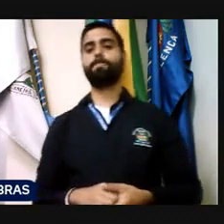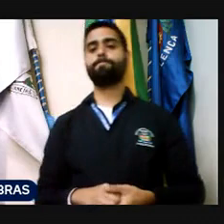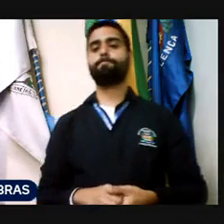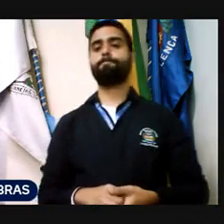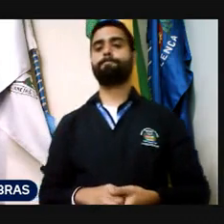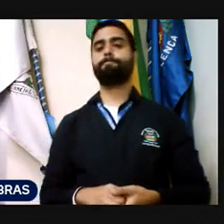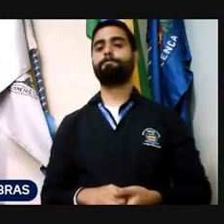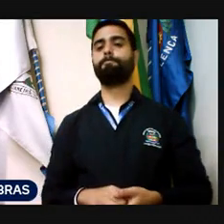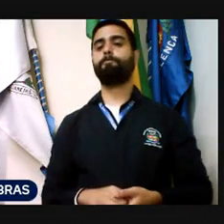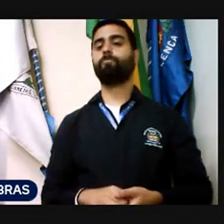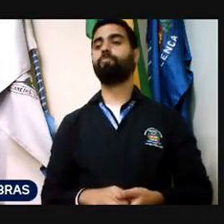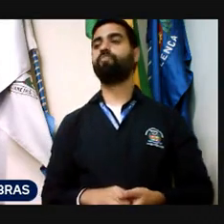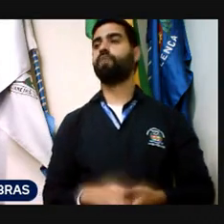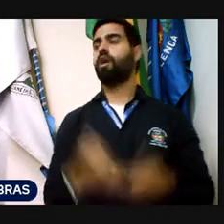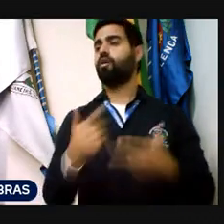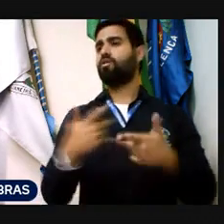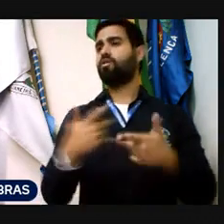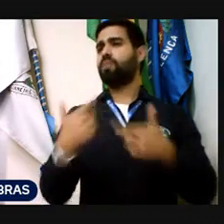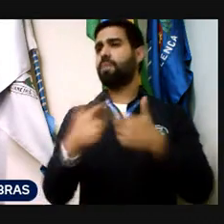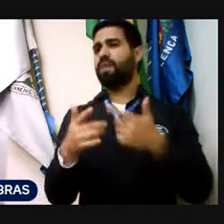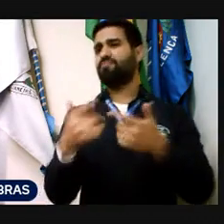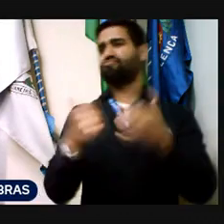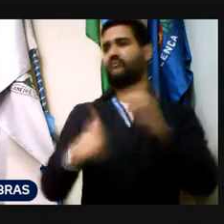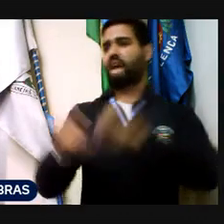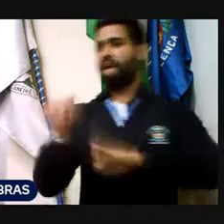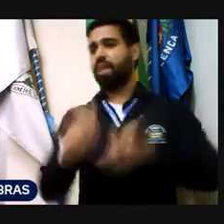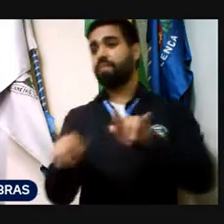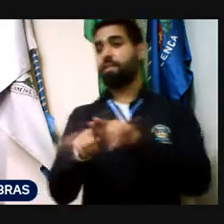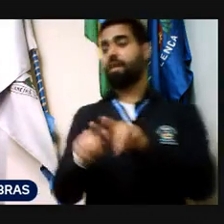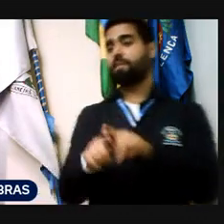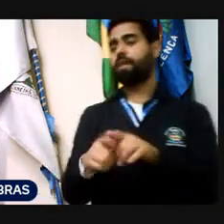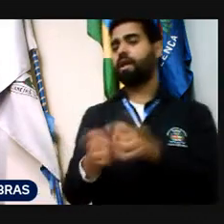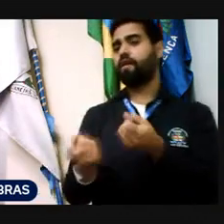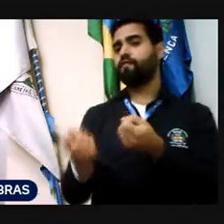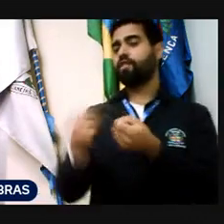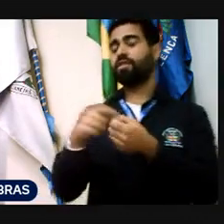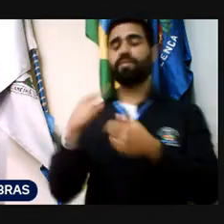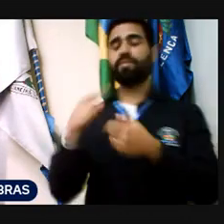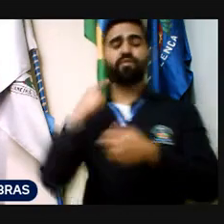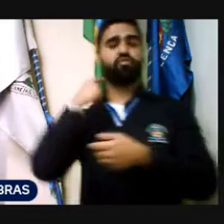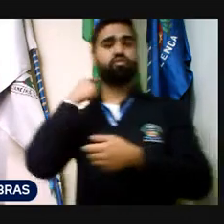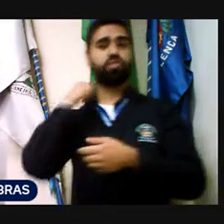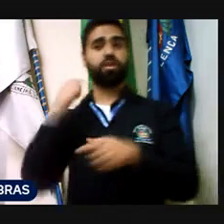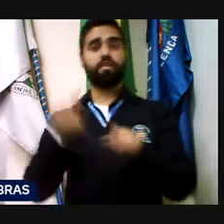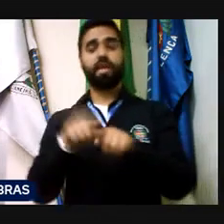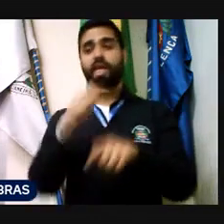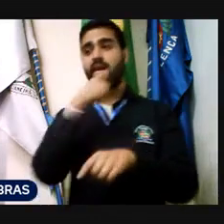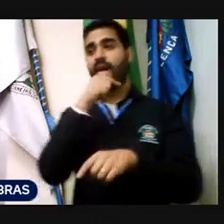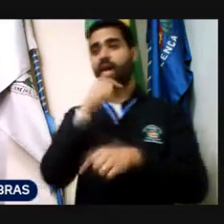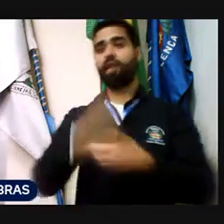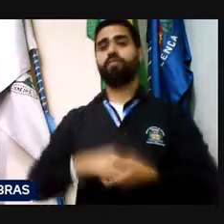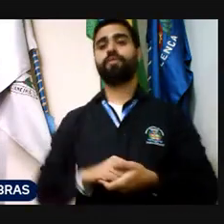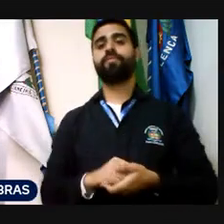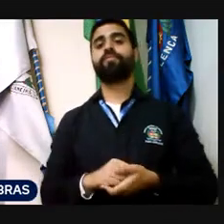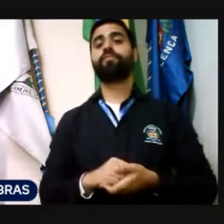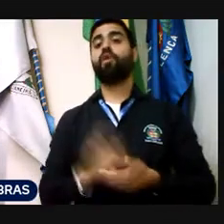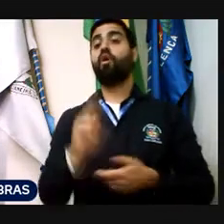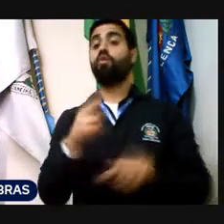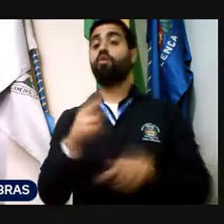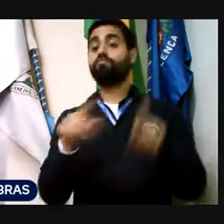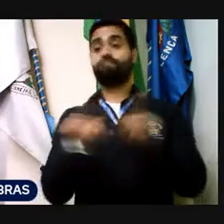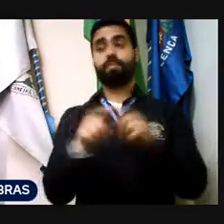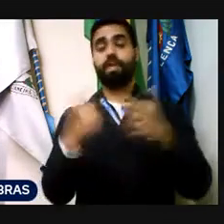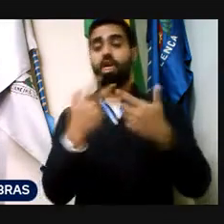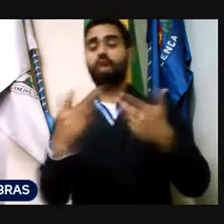ambiente. Processos físicos, químicos e biológicos são usados para remover contaminantes e produzir águas residuais tratadas ou